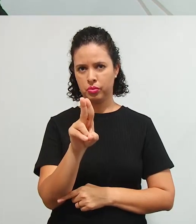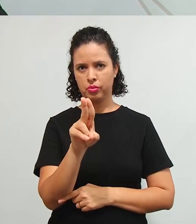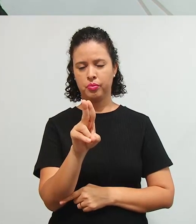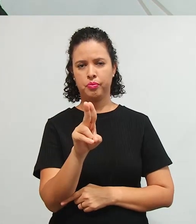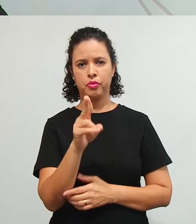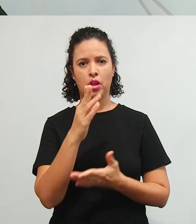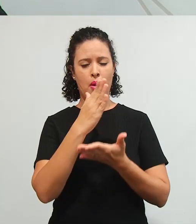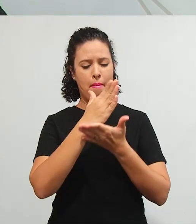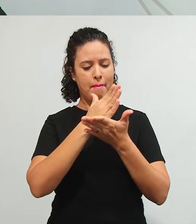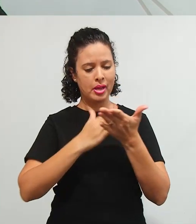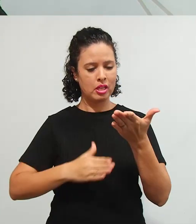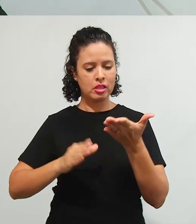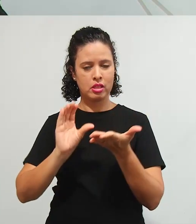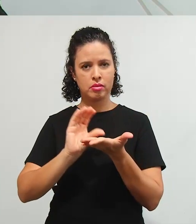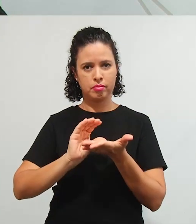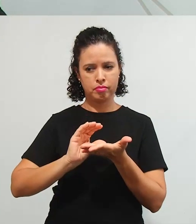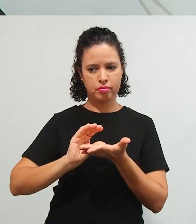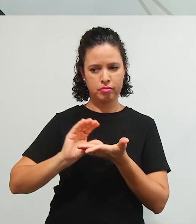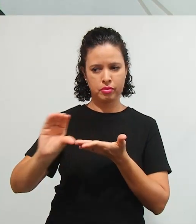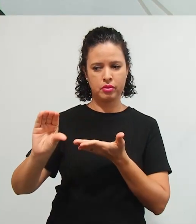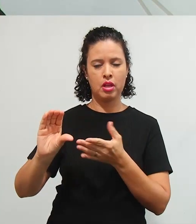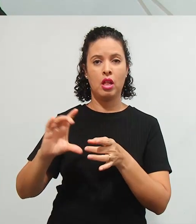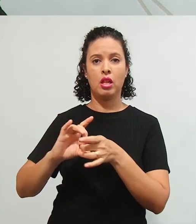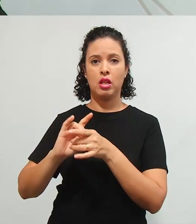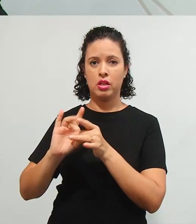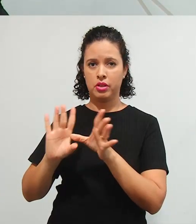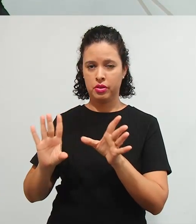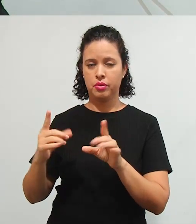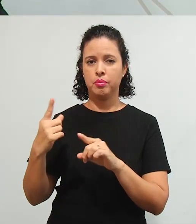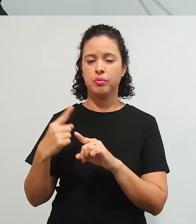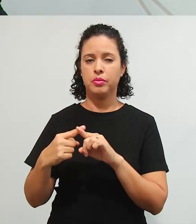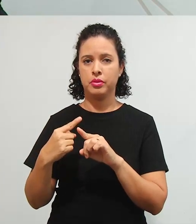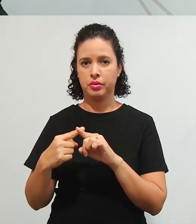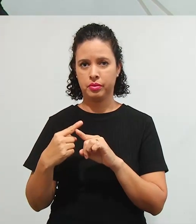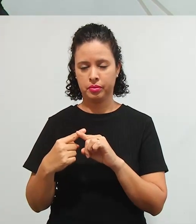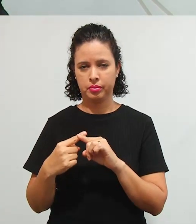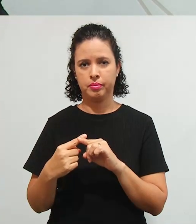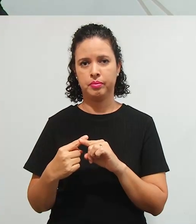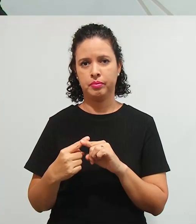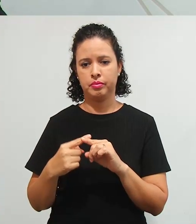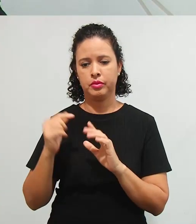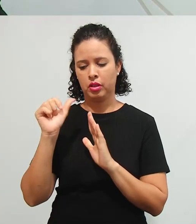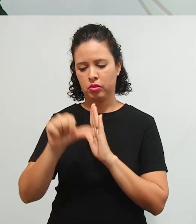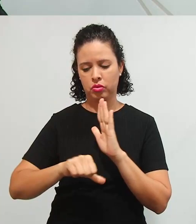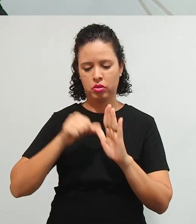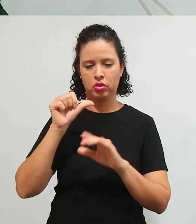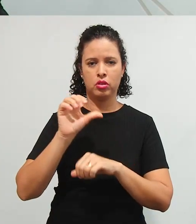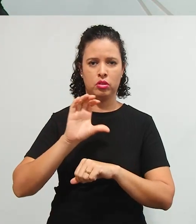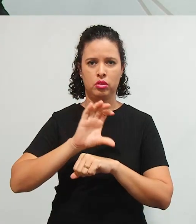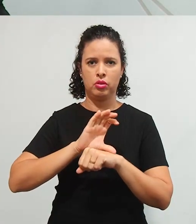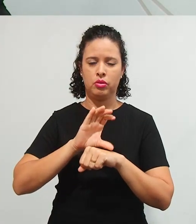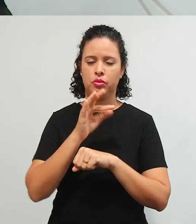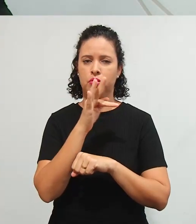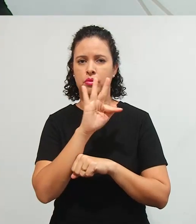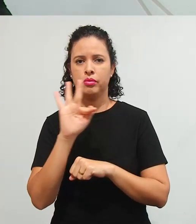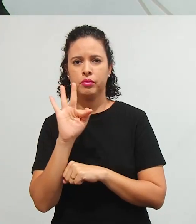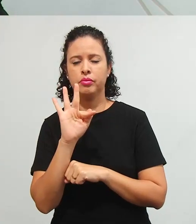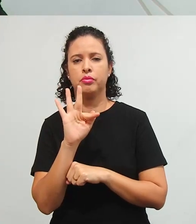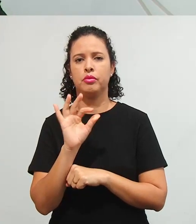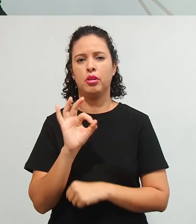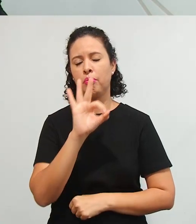do IPTU é destinação livre. Por quê? Conforme a alteração na Constituição Federal,